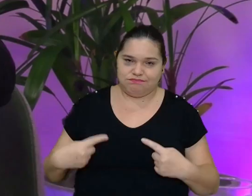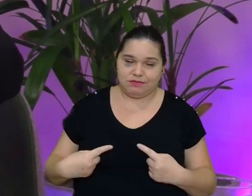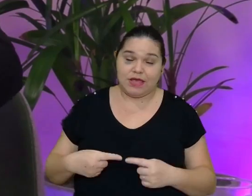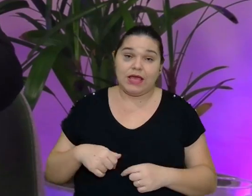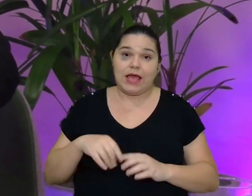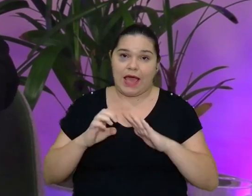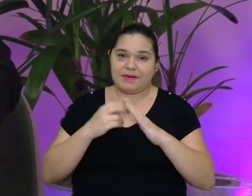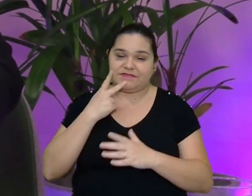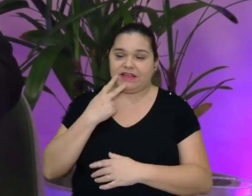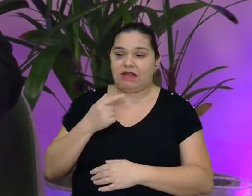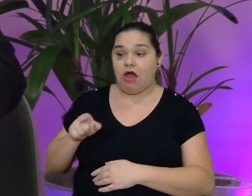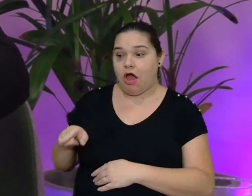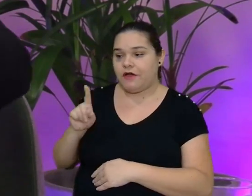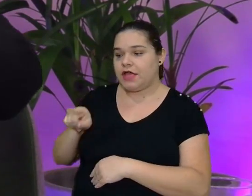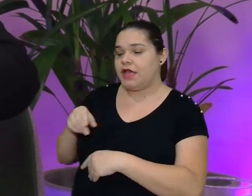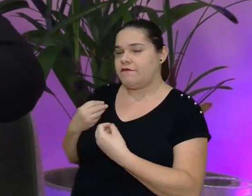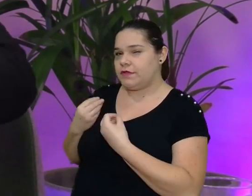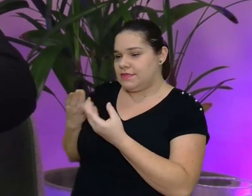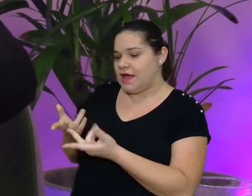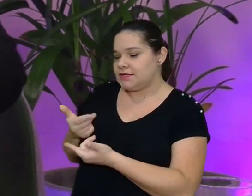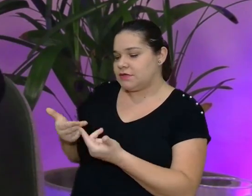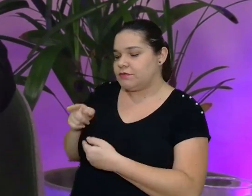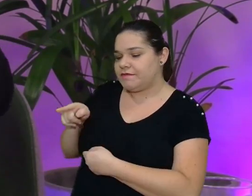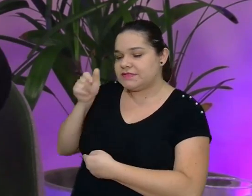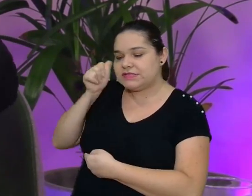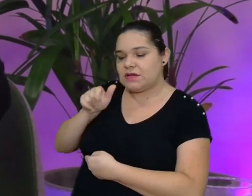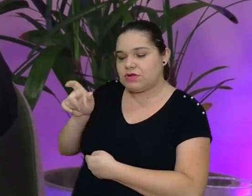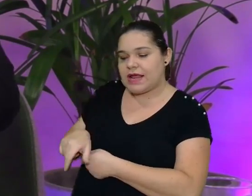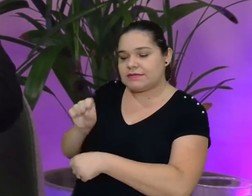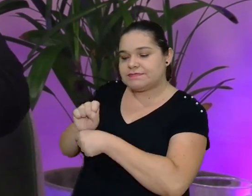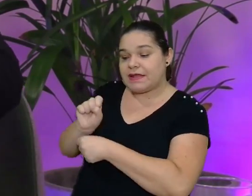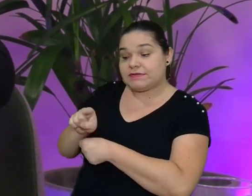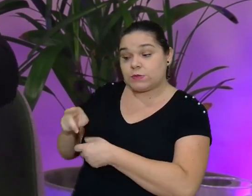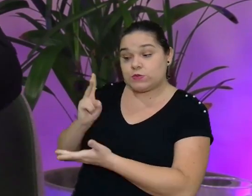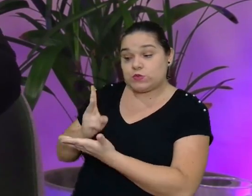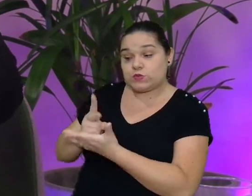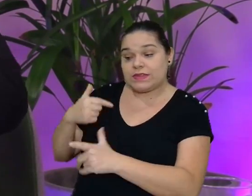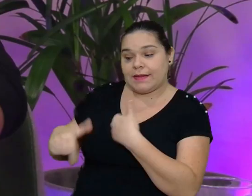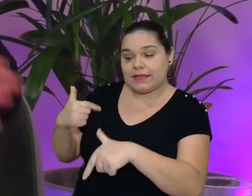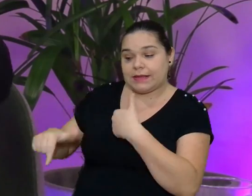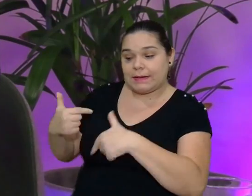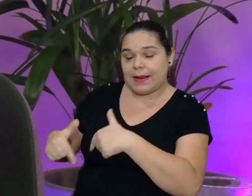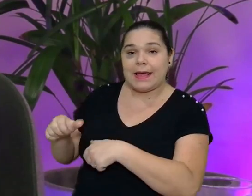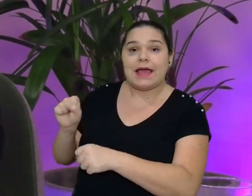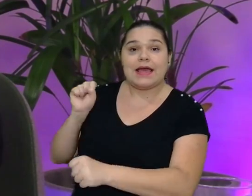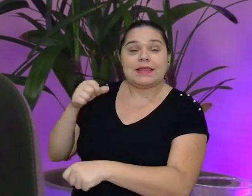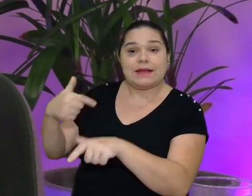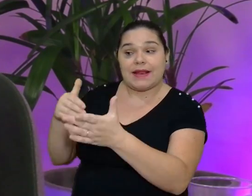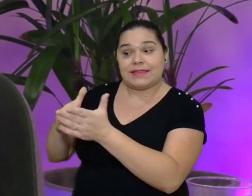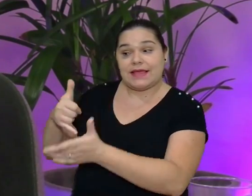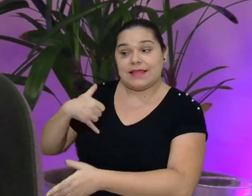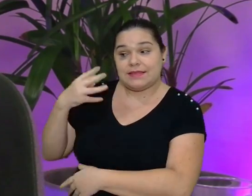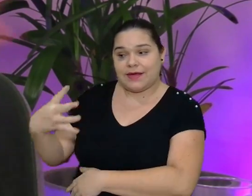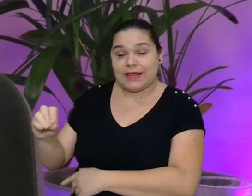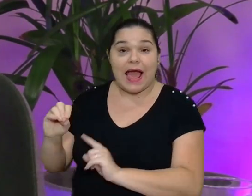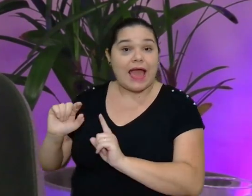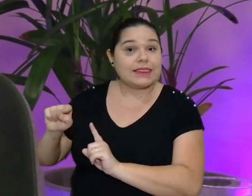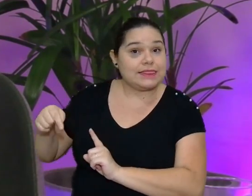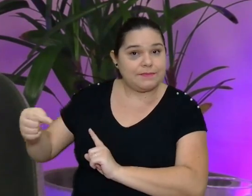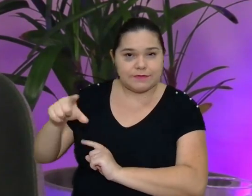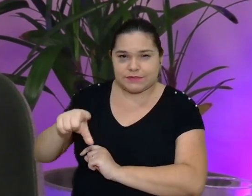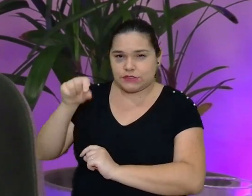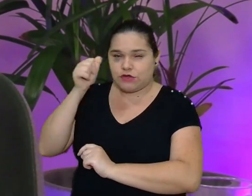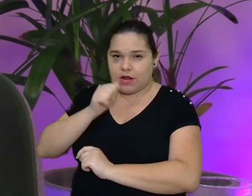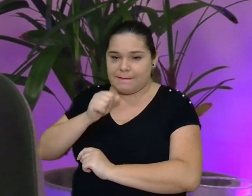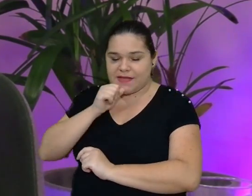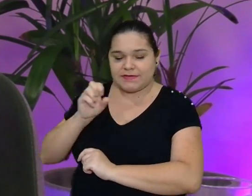mãe, você vai, você vai trabalhar aqui, você vai matar de trabalhar até os 30, 40 anos, aí quando você decidir ser mãe, você sai da empresa